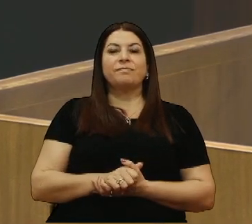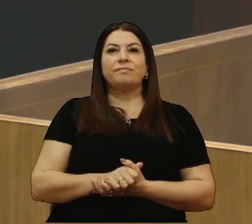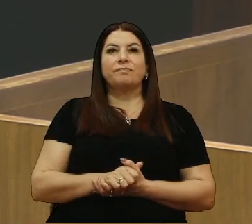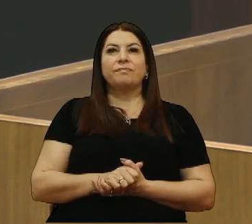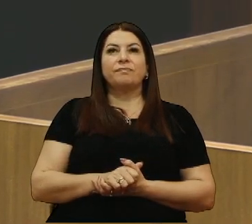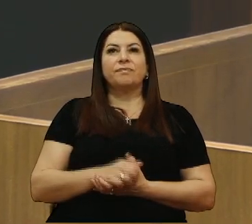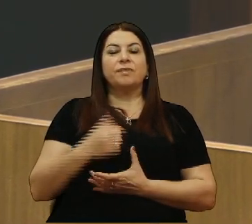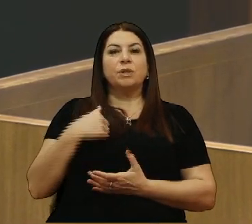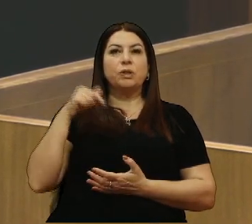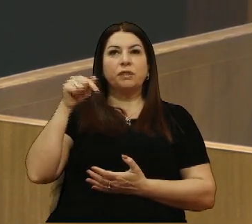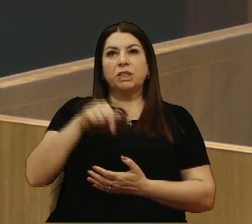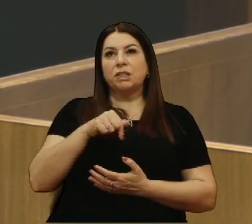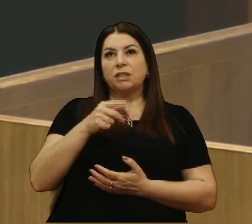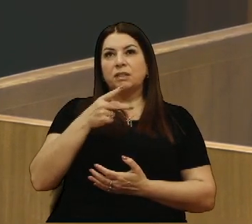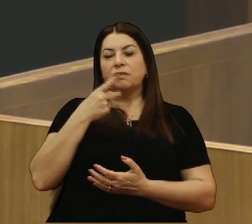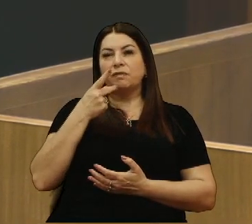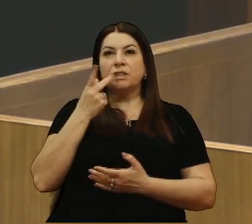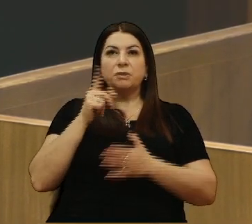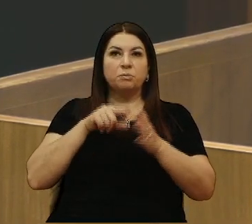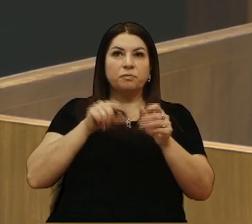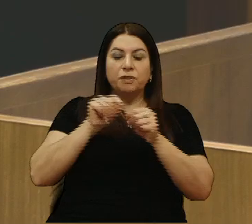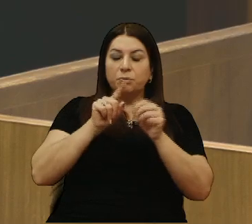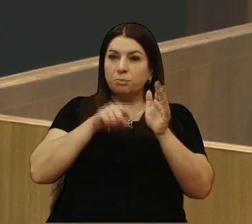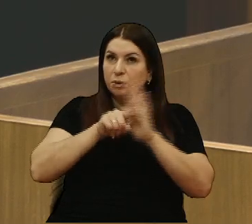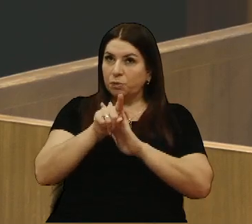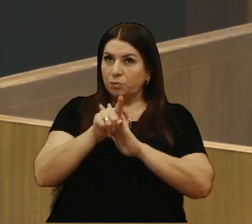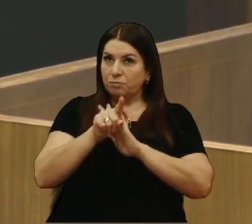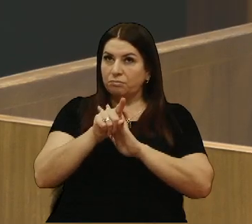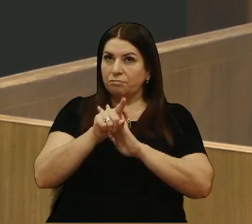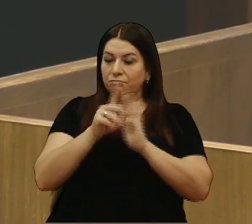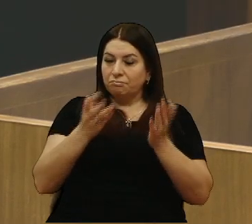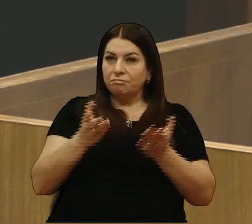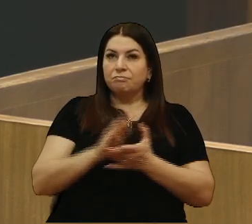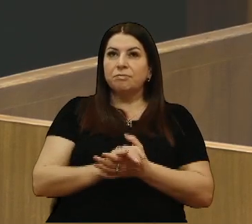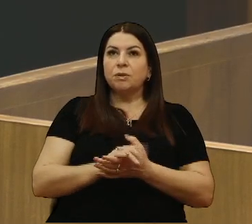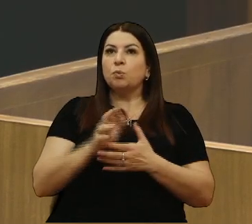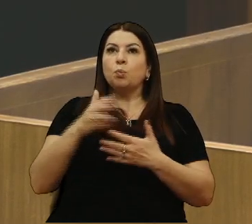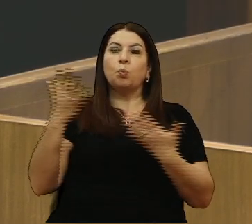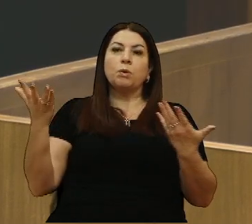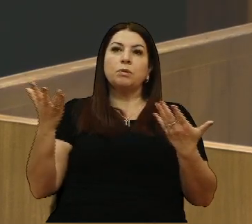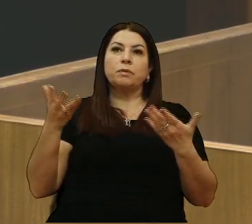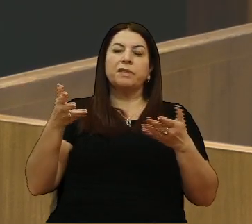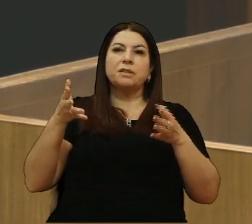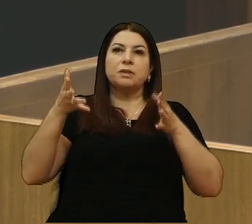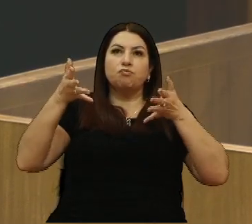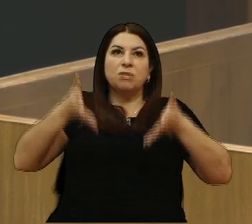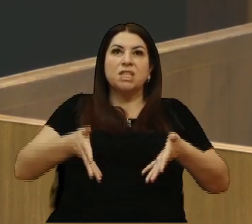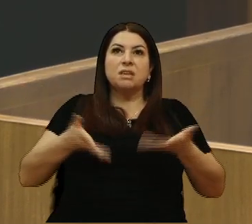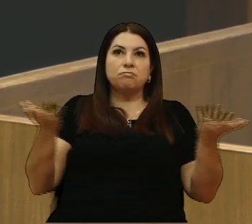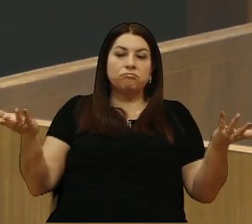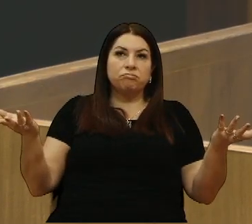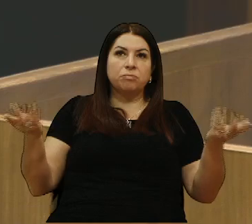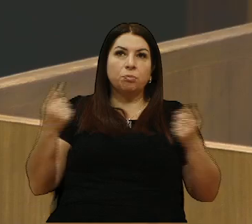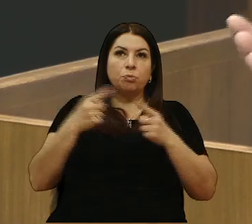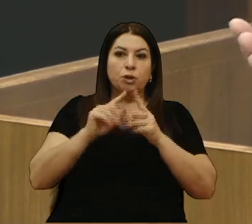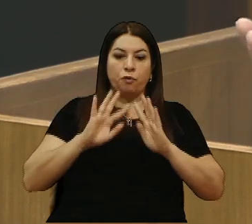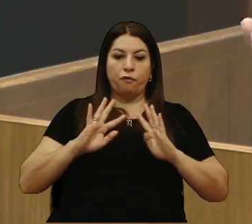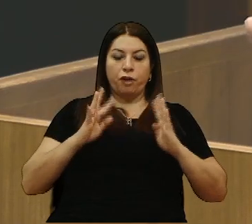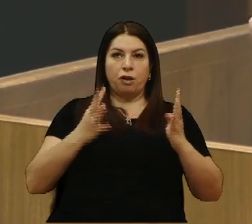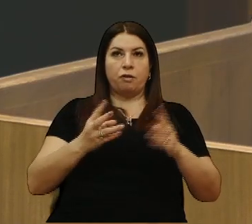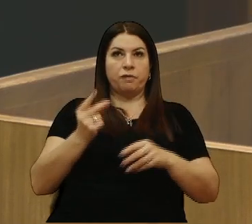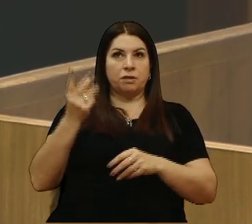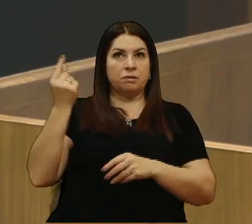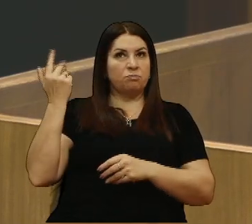Eu só vim aqui fazer uma pergunta de quando é que vai ser o enterro, né? Porque o velório faz tempo